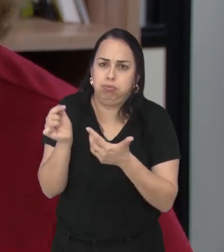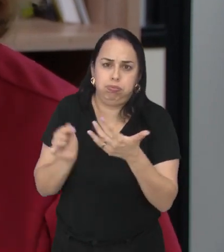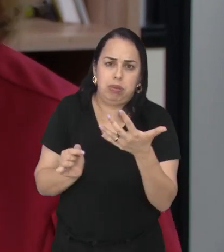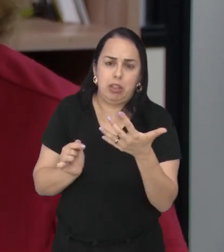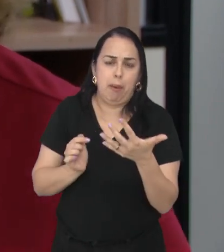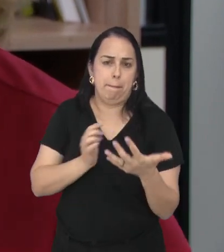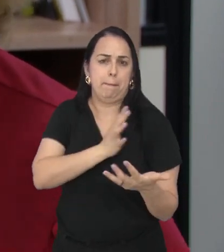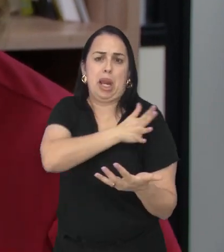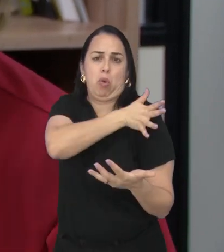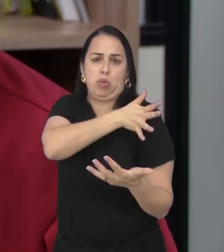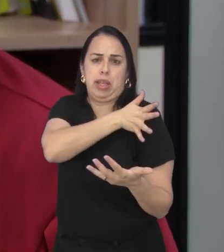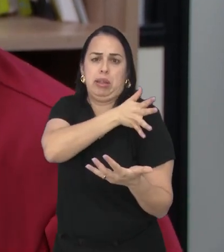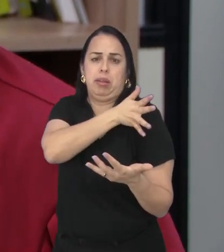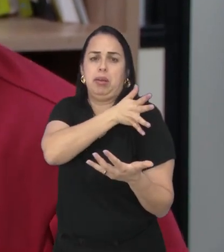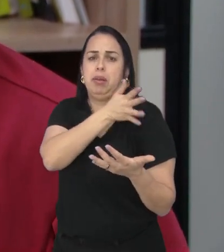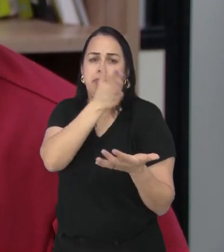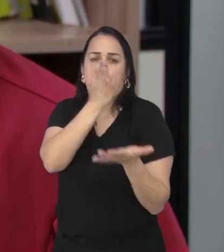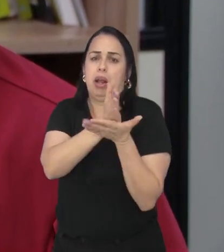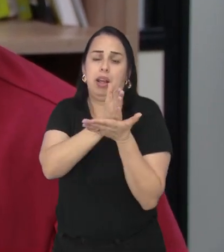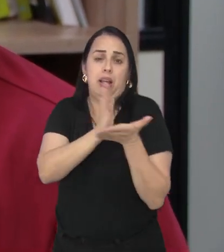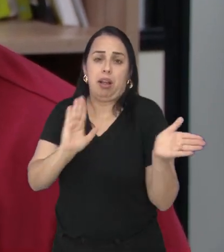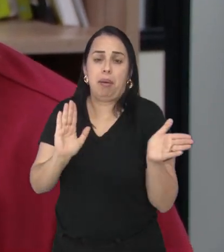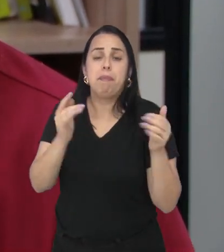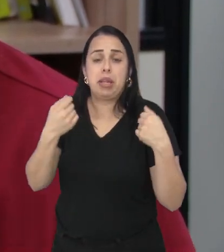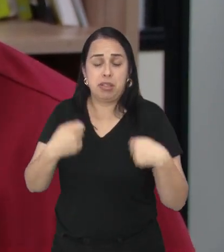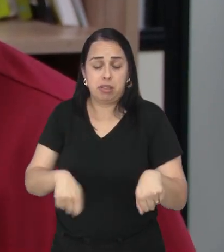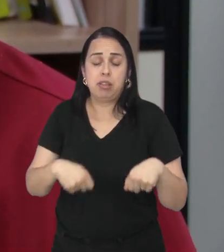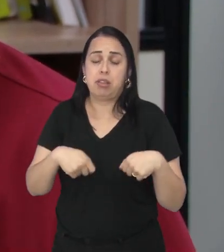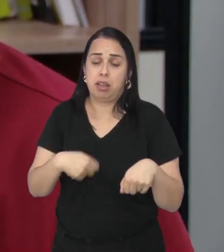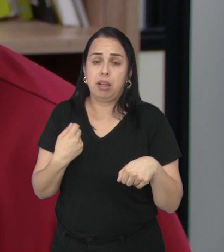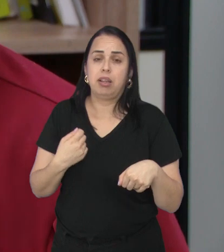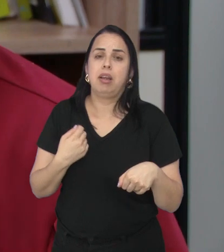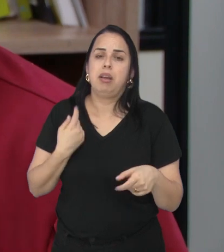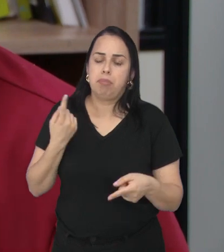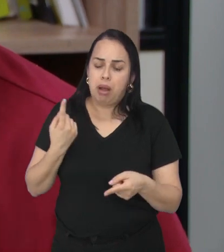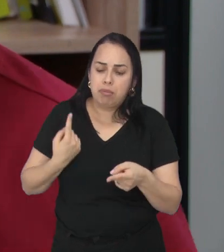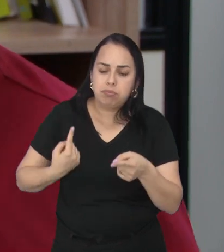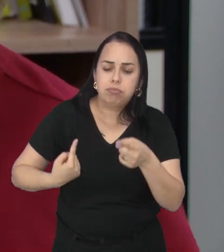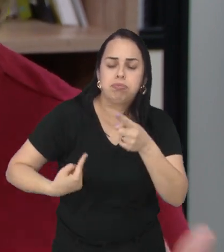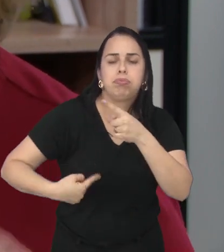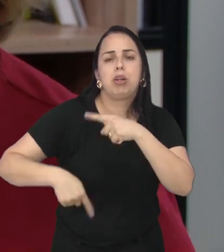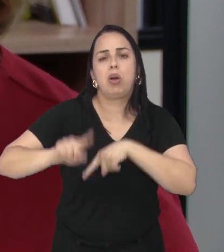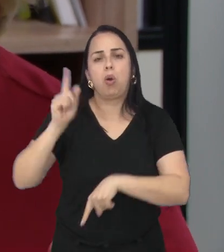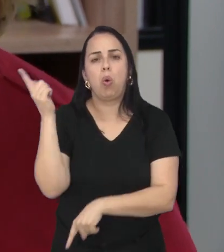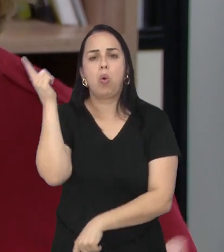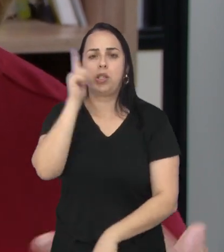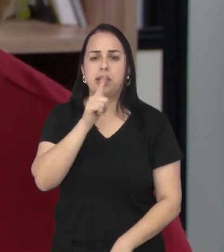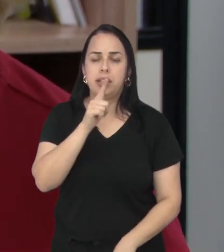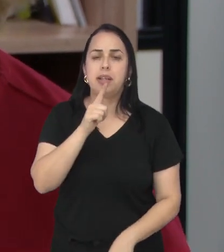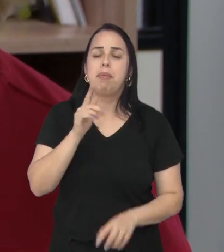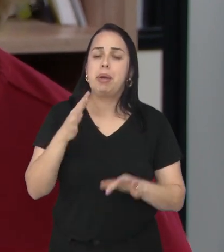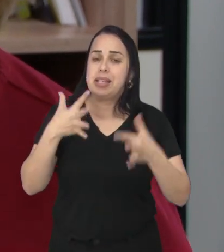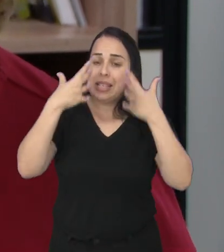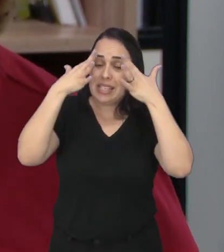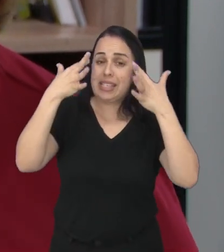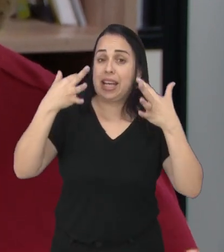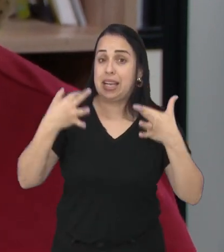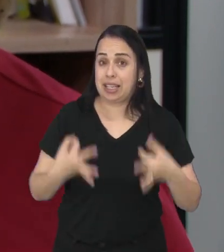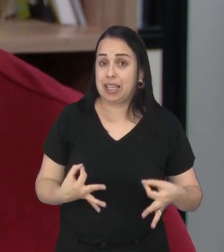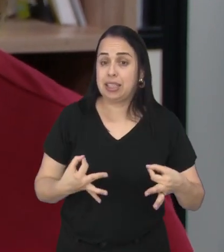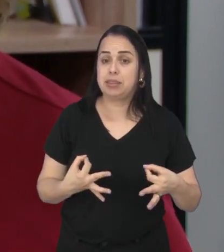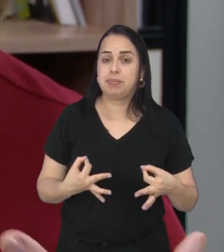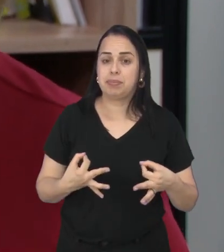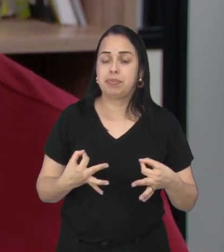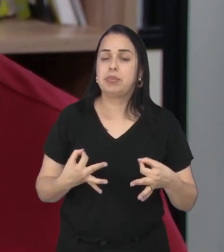mais diversos tipos de preconceito, que eu acho que nós temos que caminhar muito ainda, para que a gente possa ter uma república que